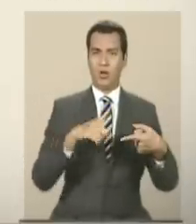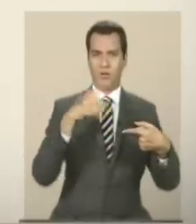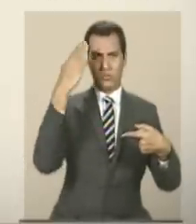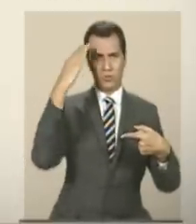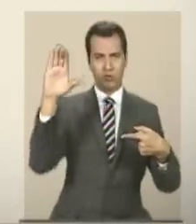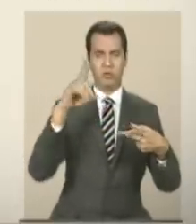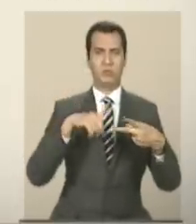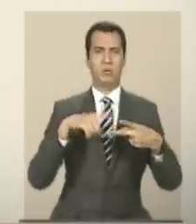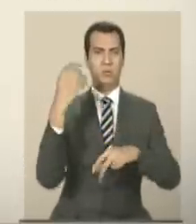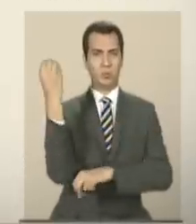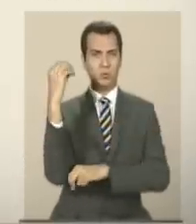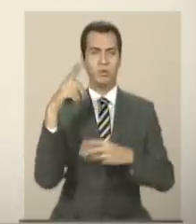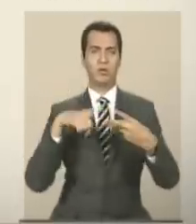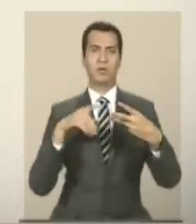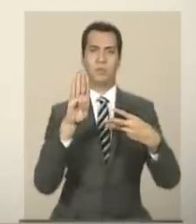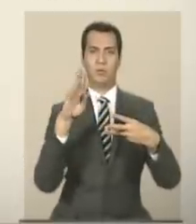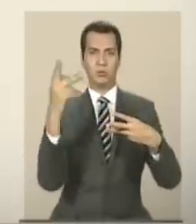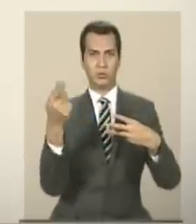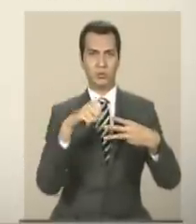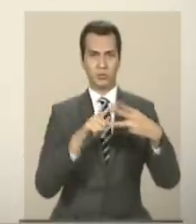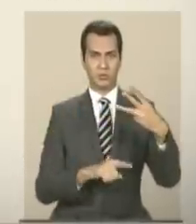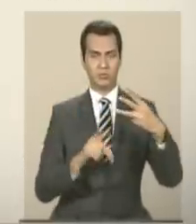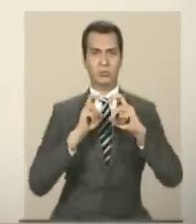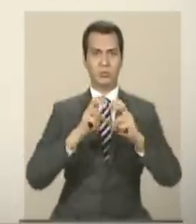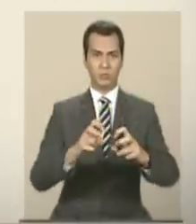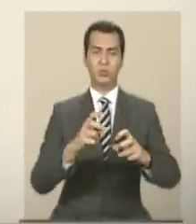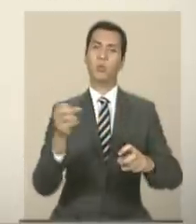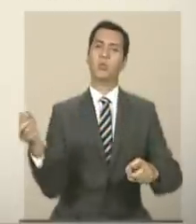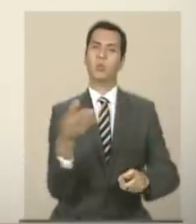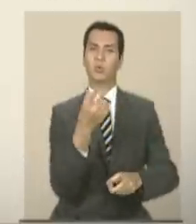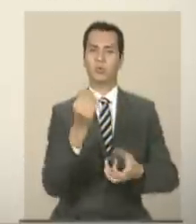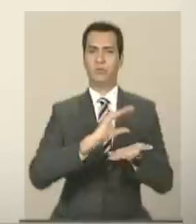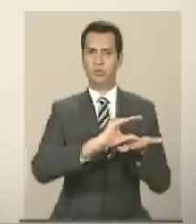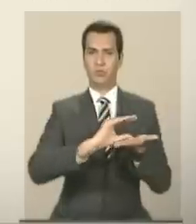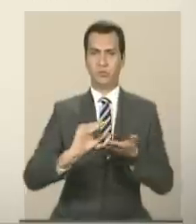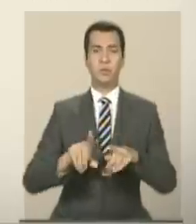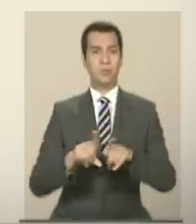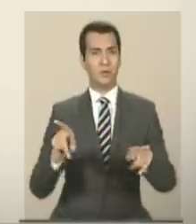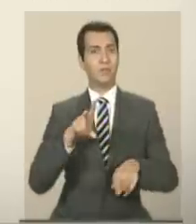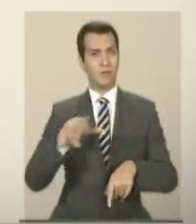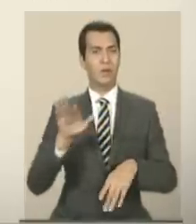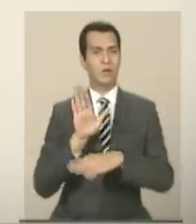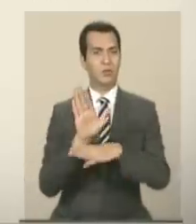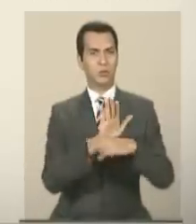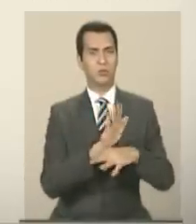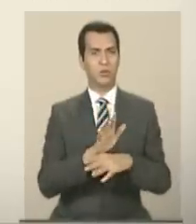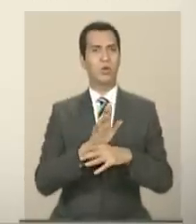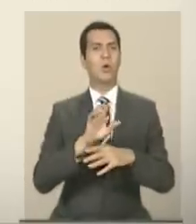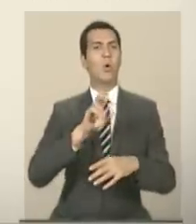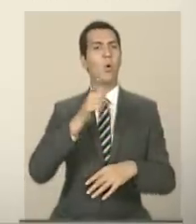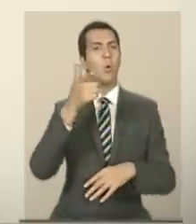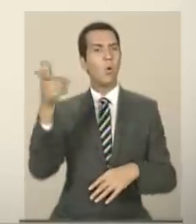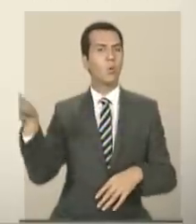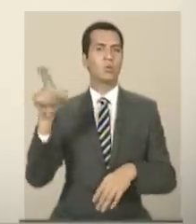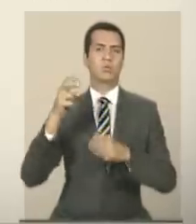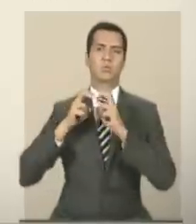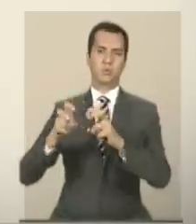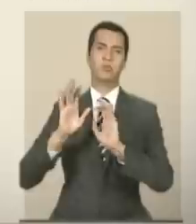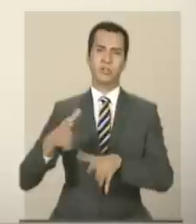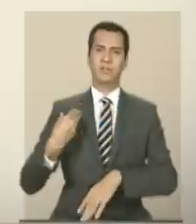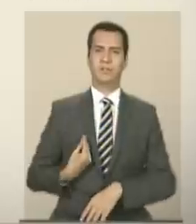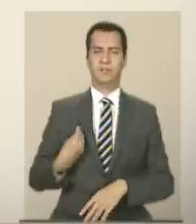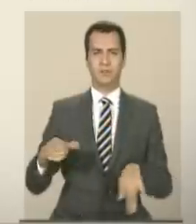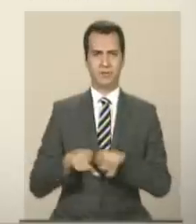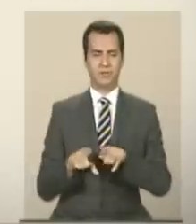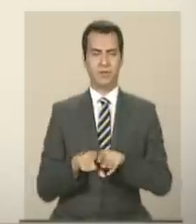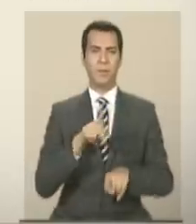investimentos. Mas nós também vamos dar continuidade aos outros metrôs. Há recursos no Programa de Aceleração do Crescimento,